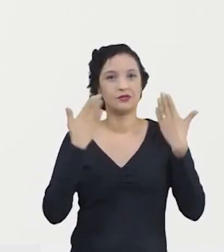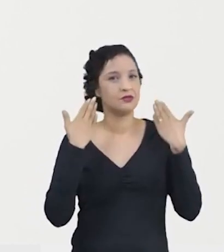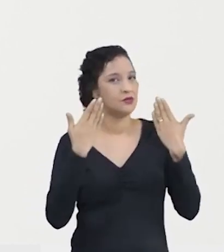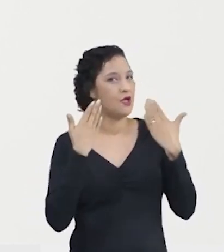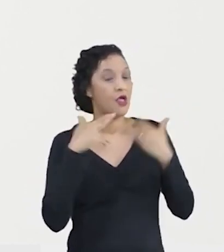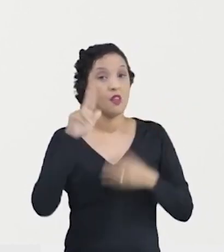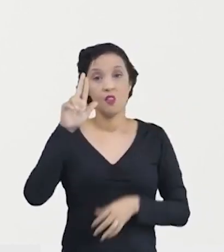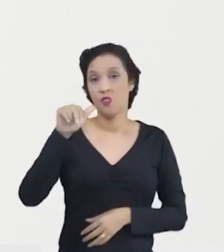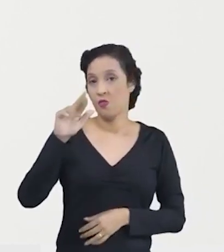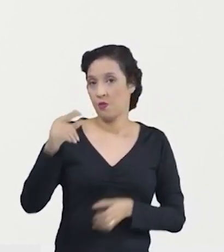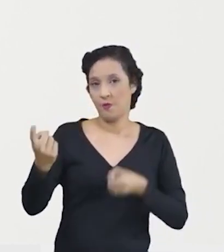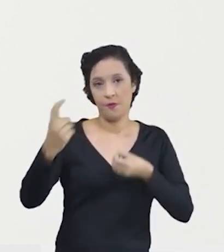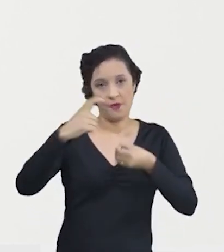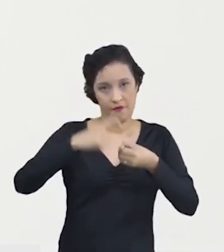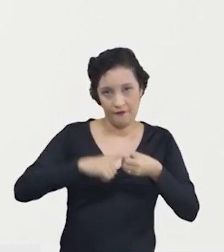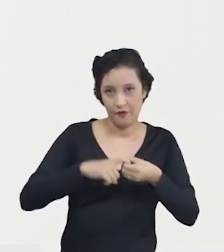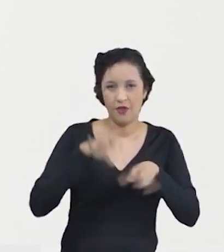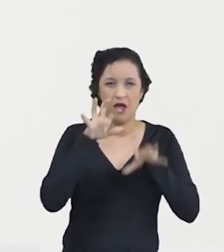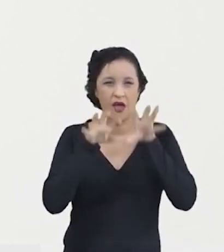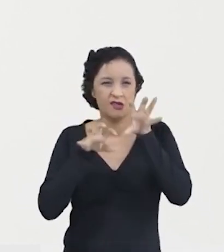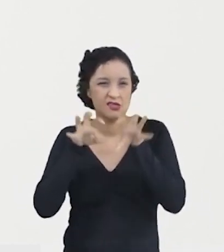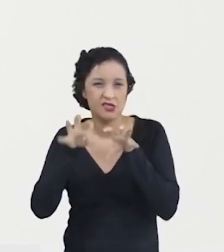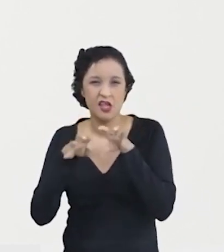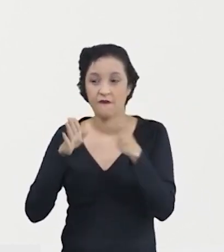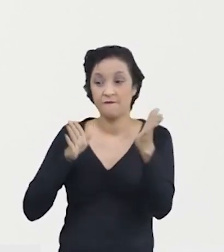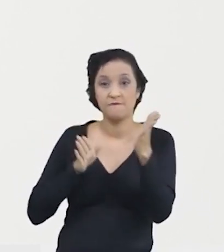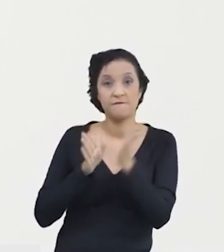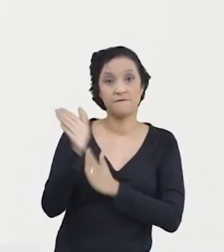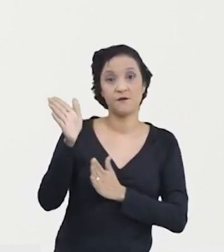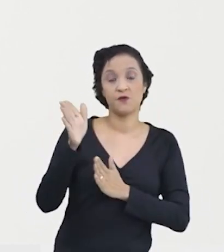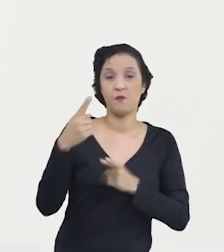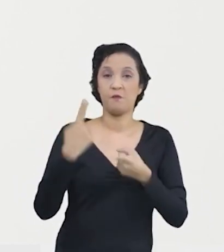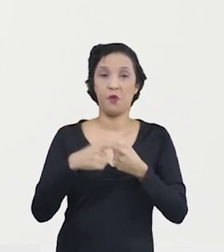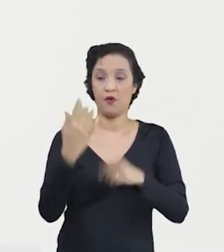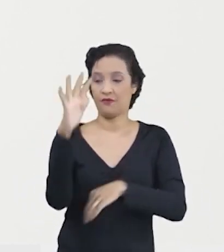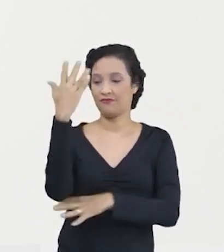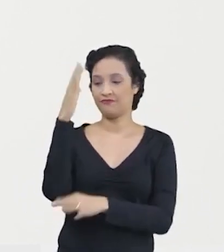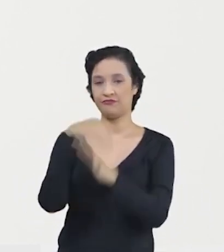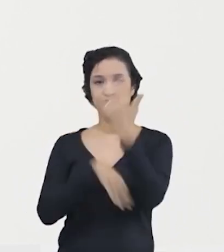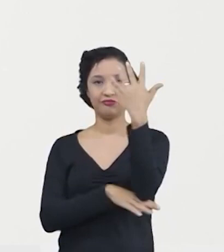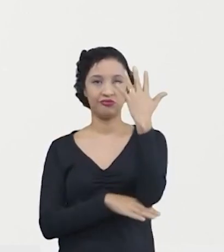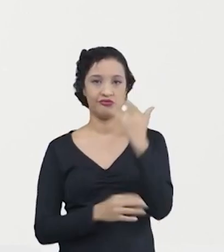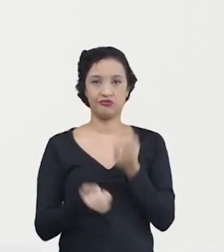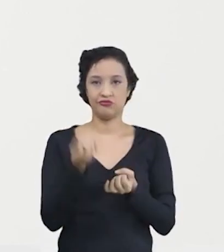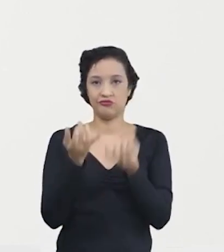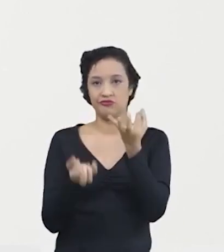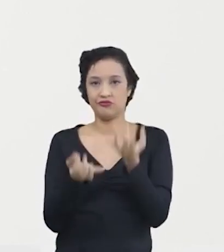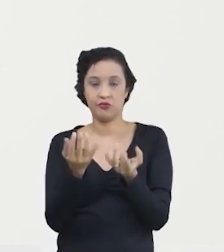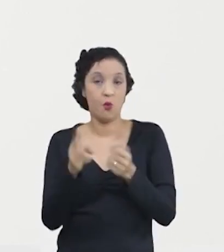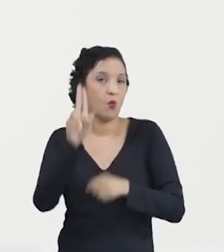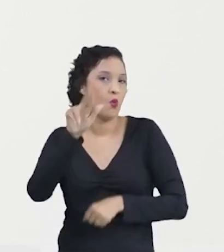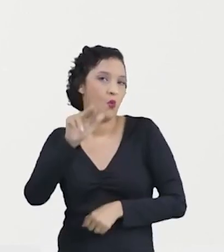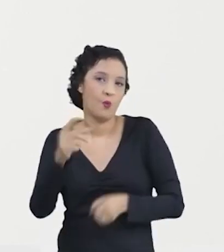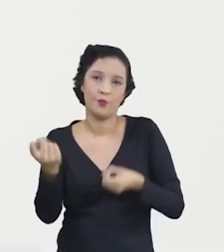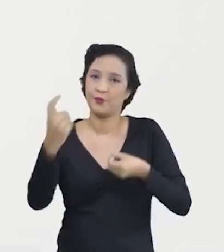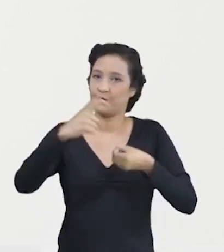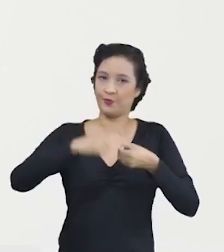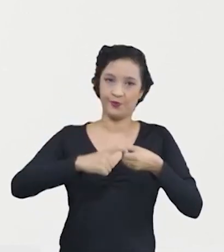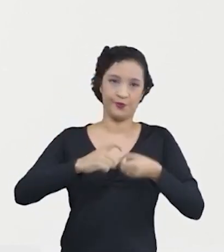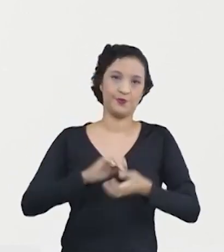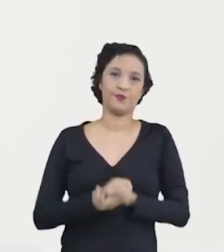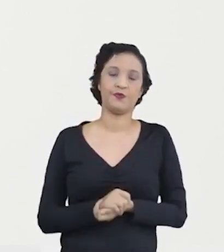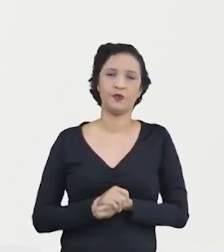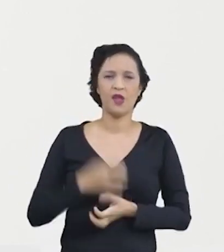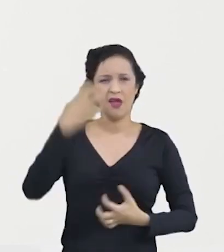se vai onça pintada, fugindo dessa queimada, e não vai mais voltar. Lá se vai